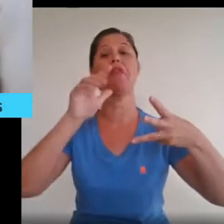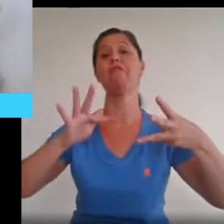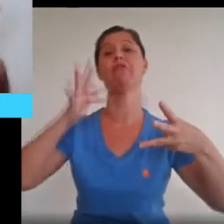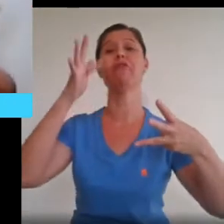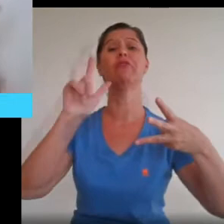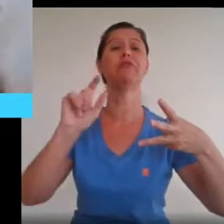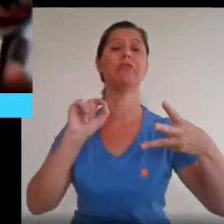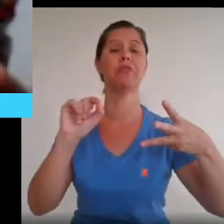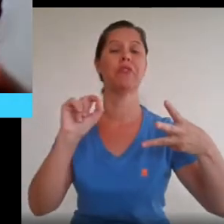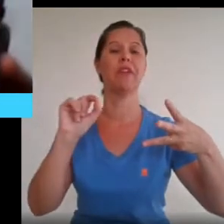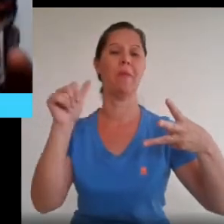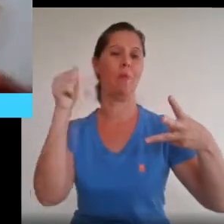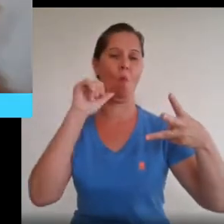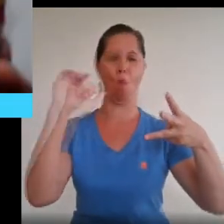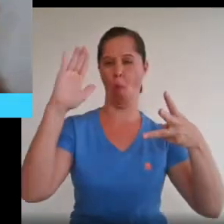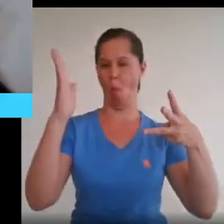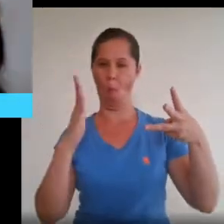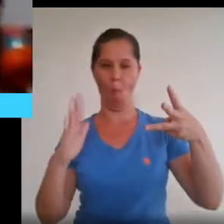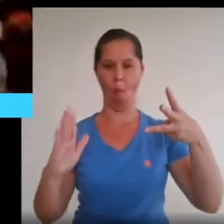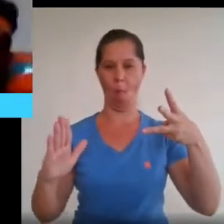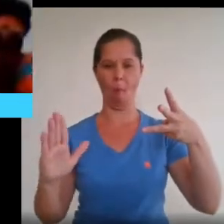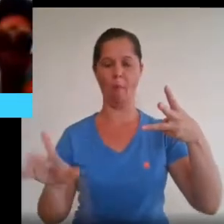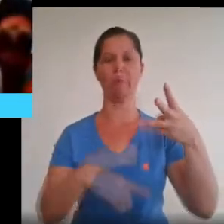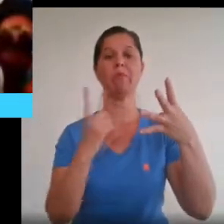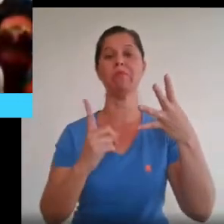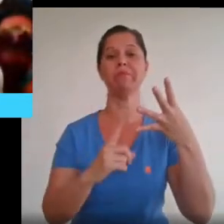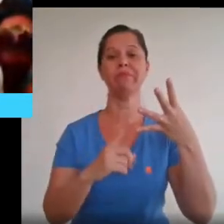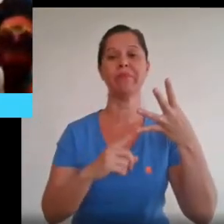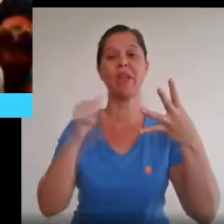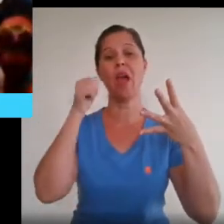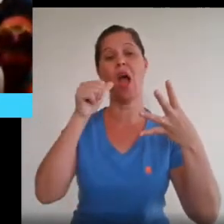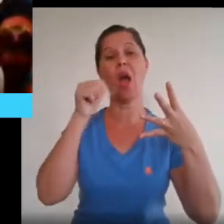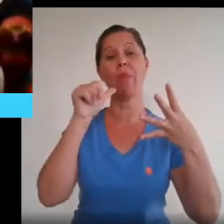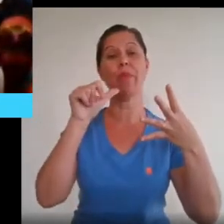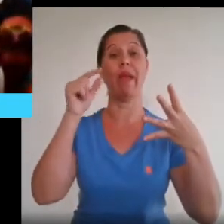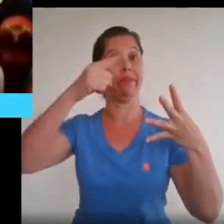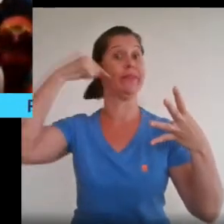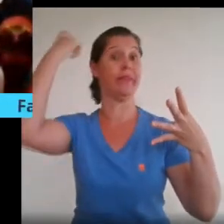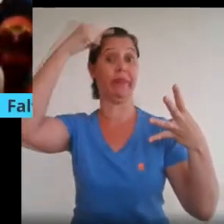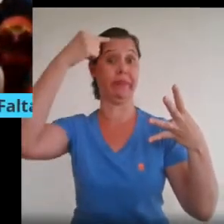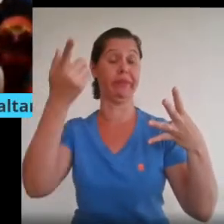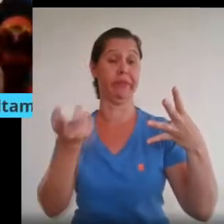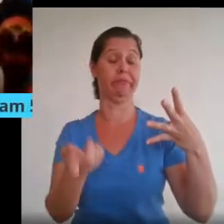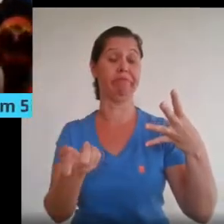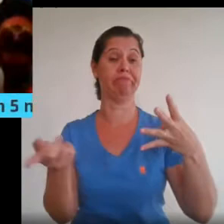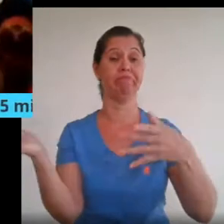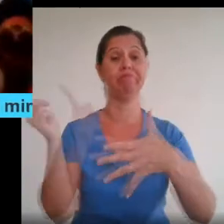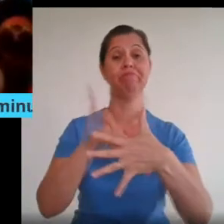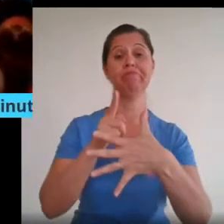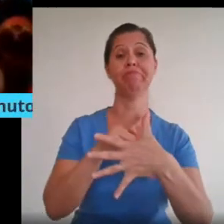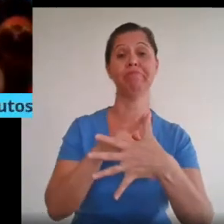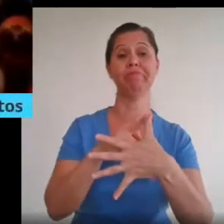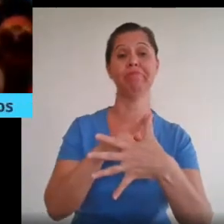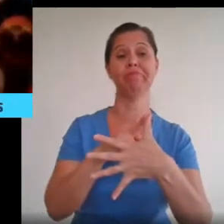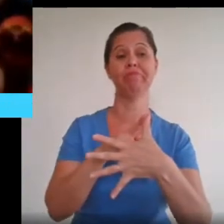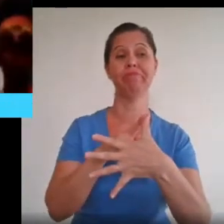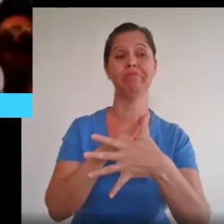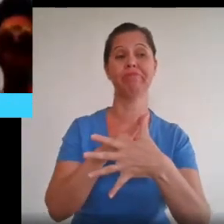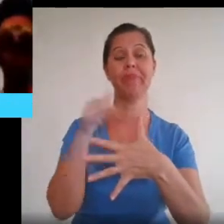a mulher que é a gostosona, a mulher santa,